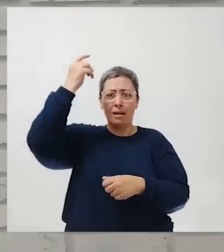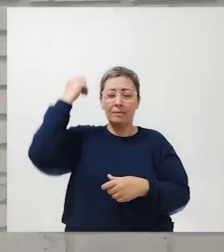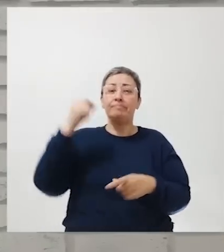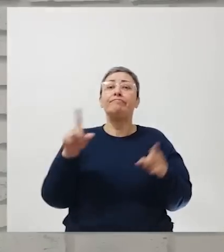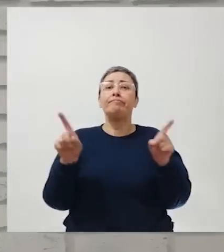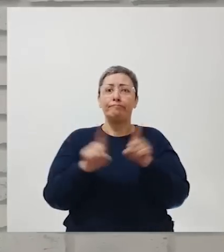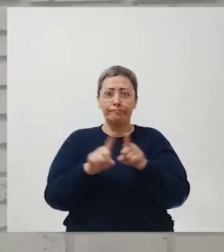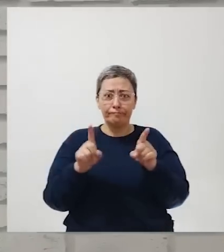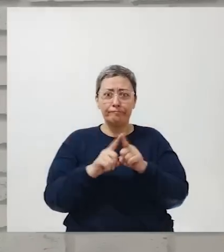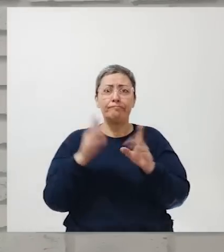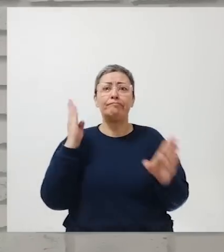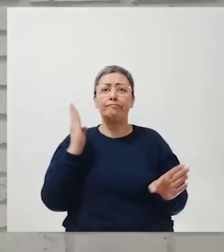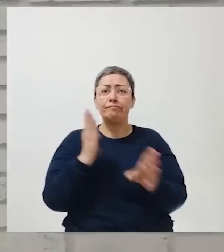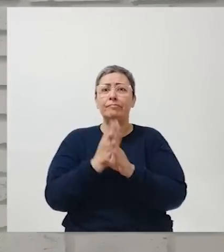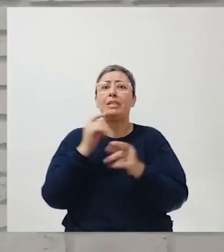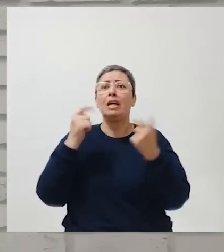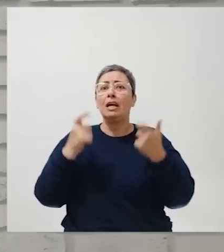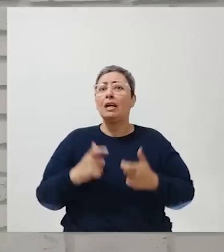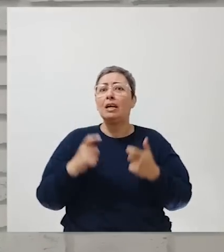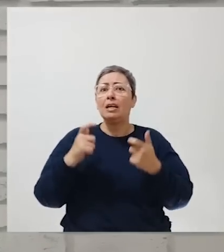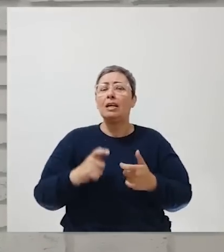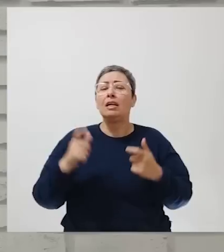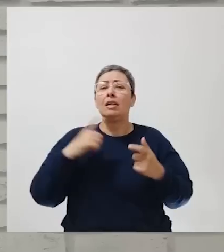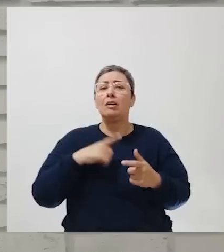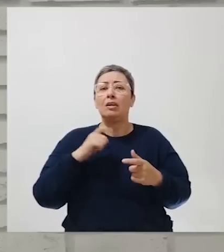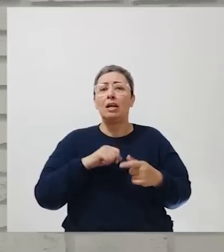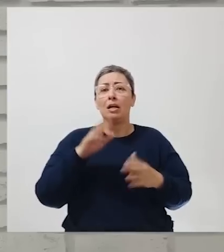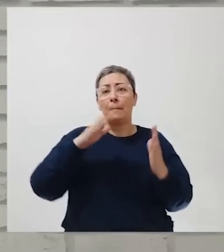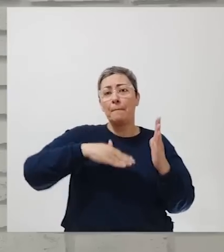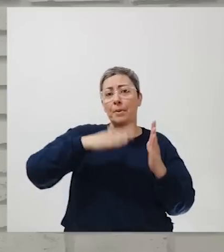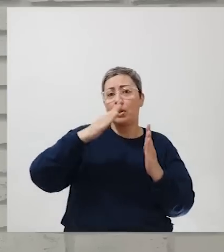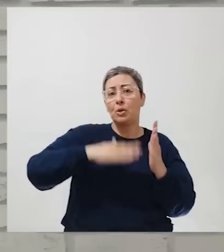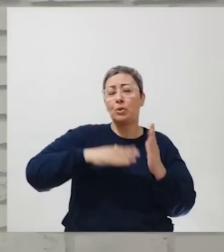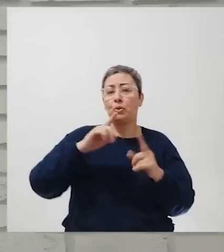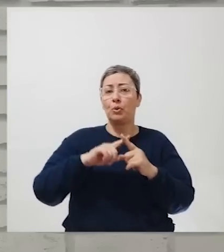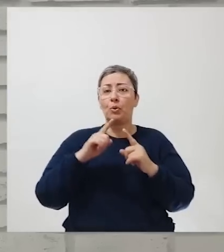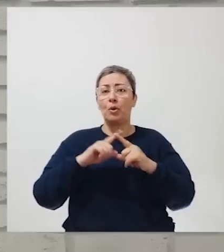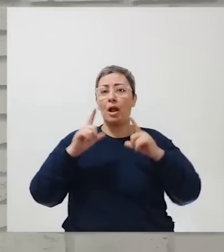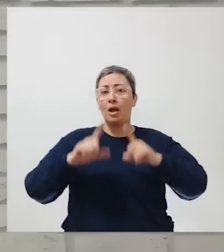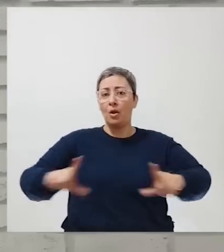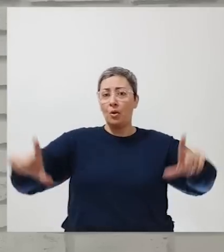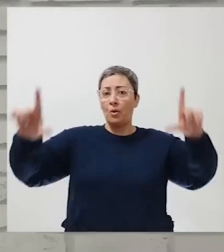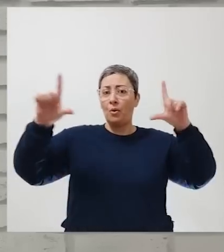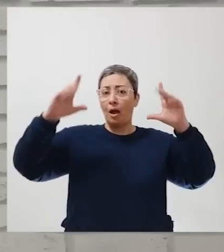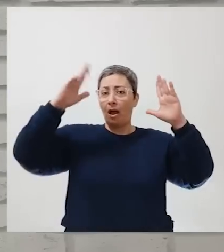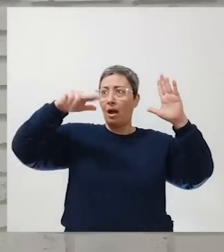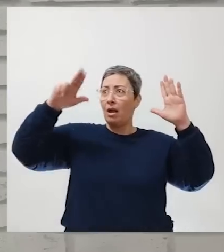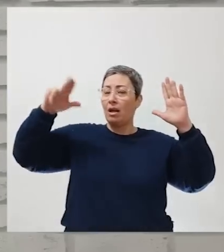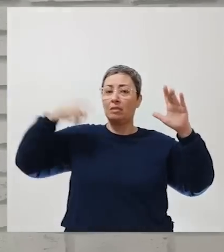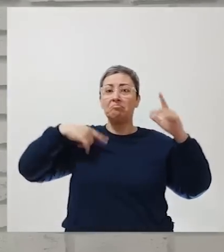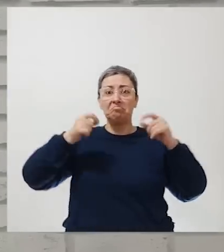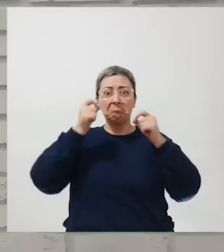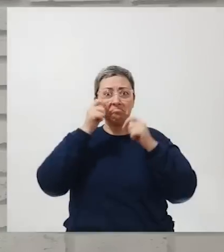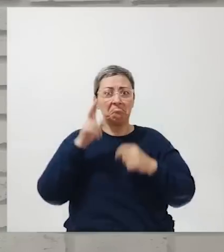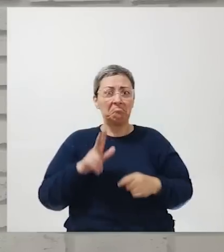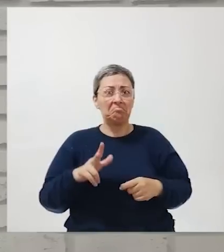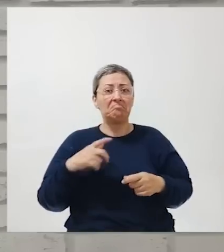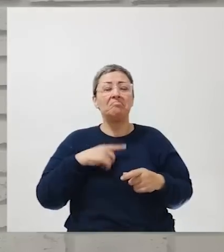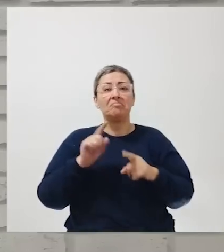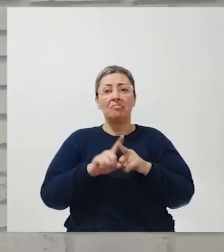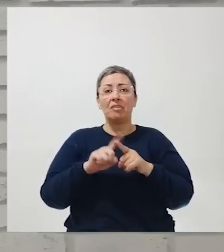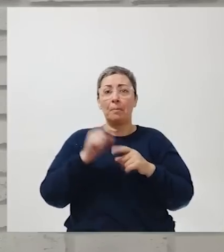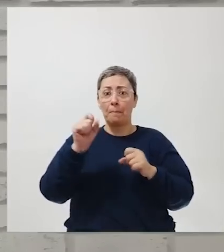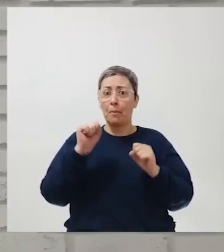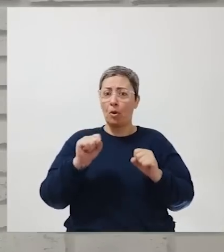Também já encontraram o peão, sabe onde? Em pinturas, quadros, muito interessante, né? Ele pode